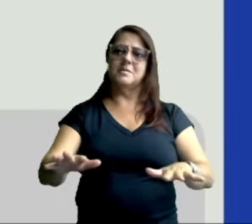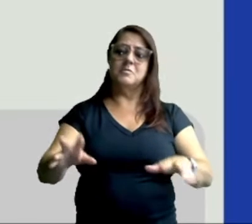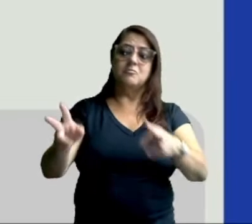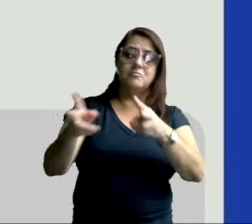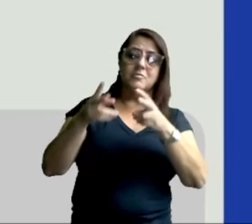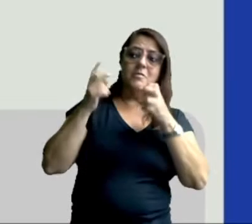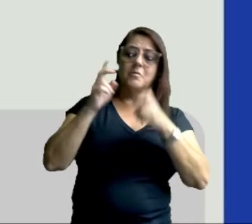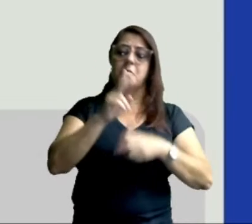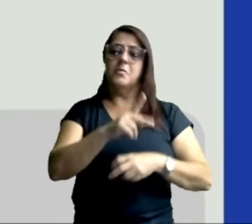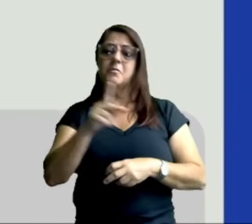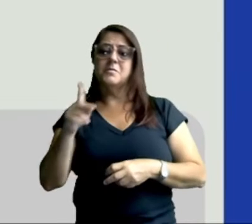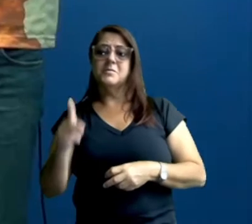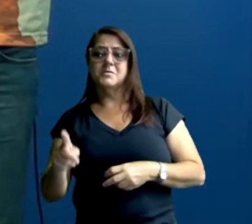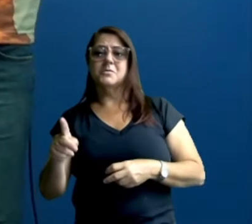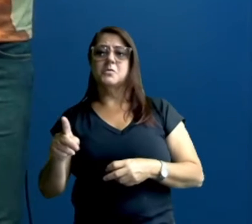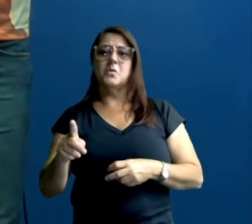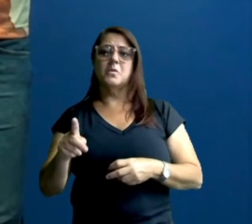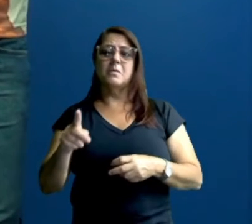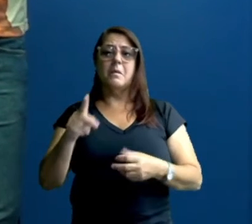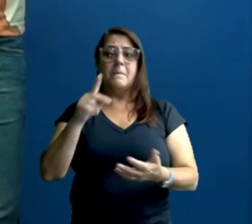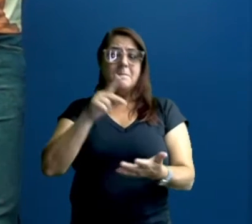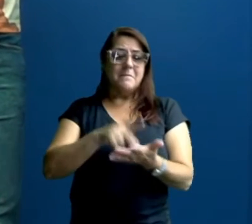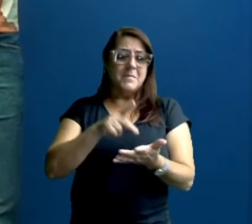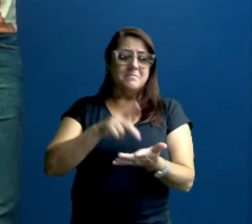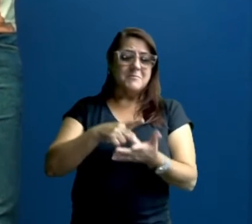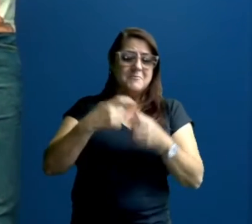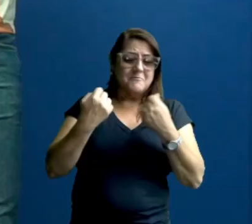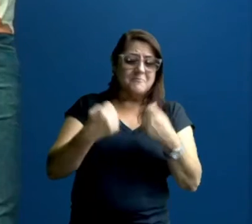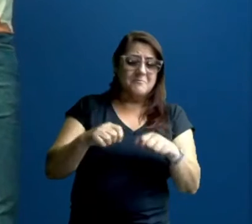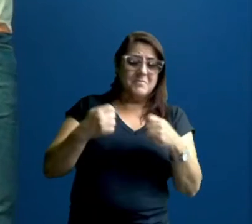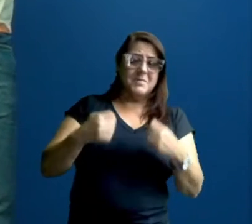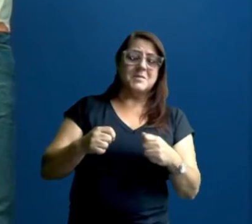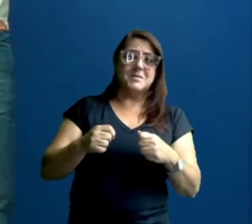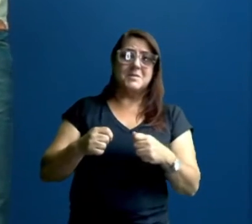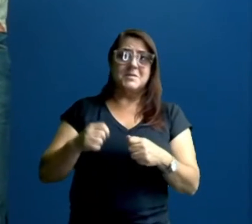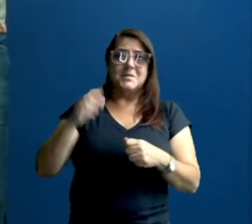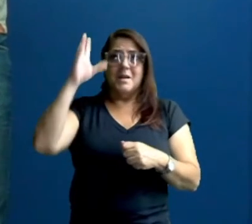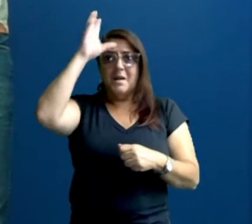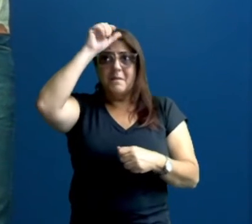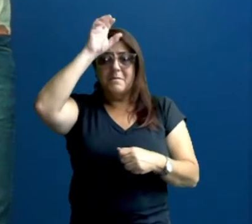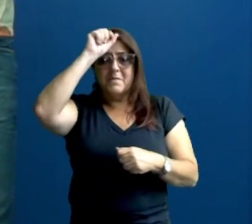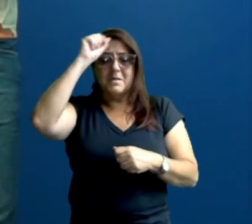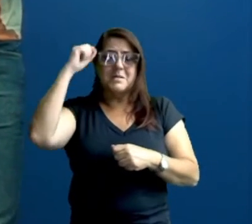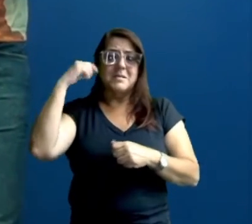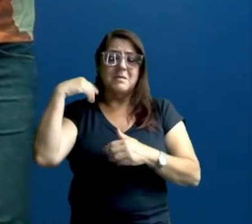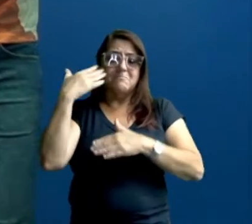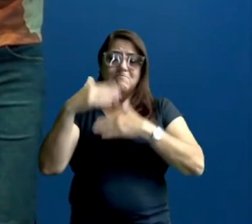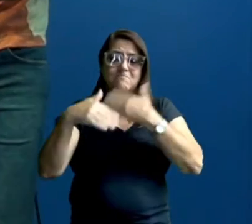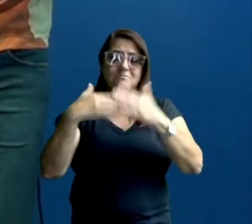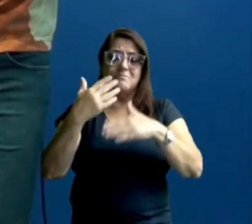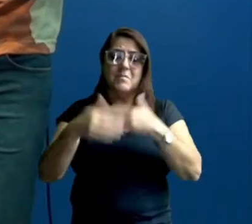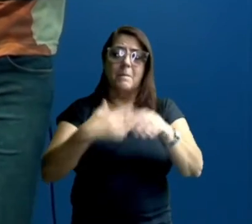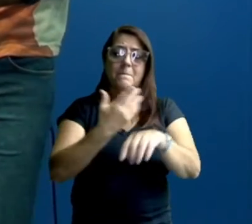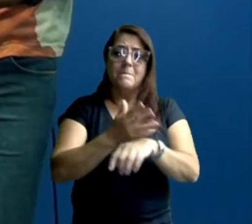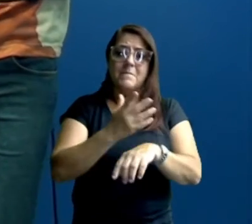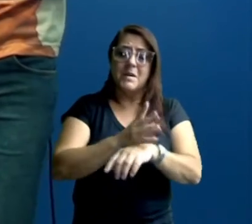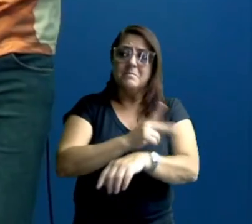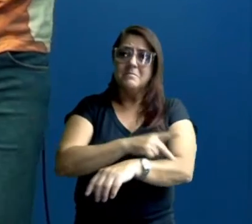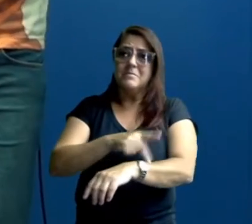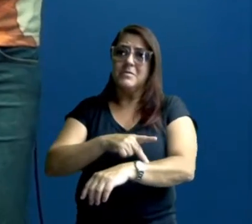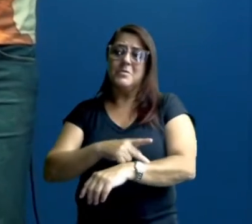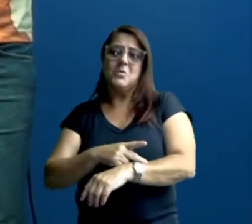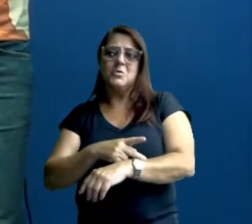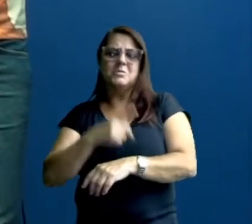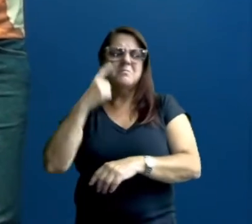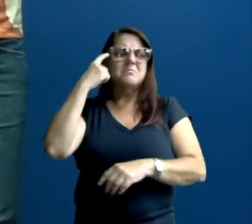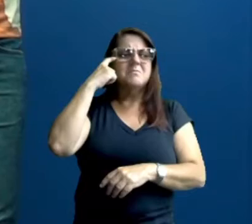que os professores eles precisaram de fato se reinventar, inovar as suas práticas pedagógicas, né? A gente